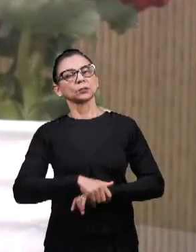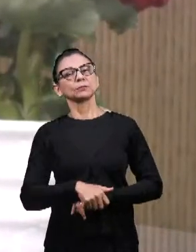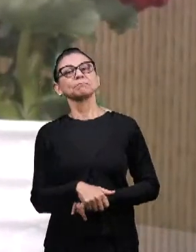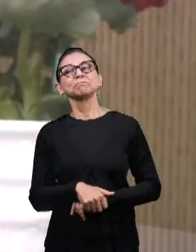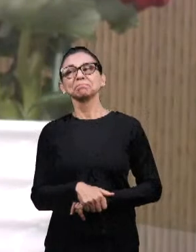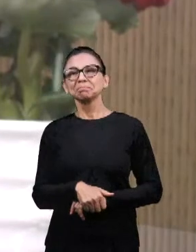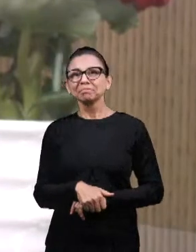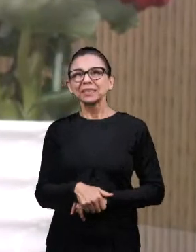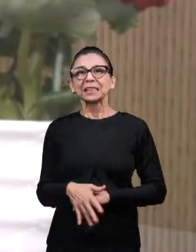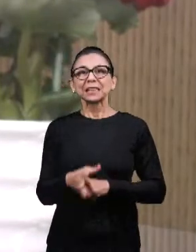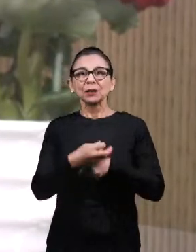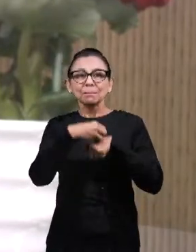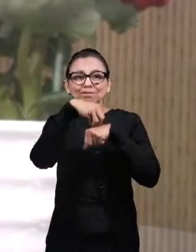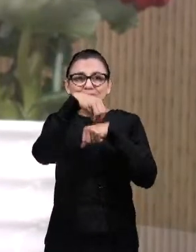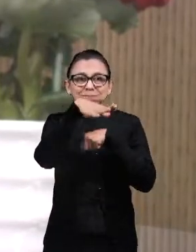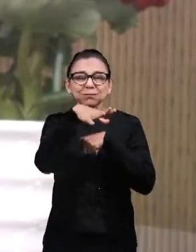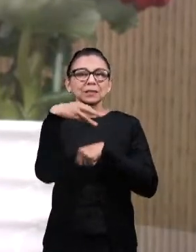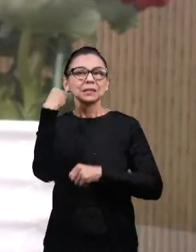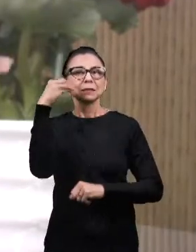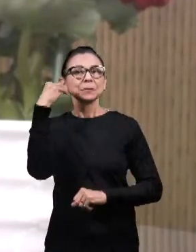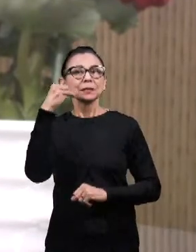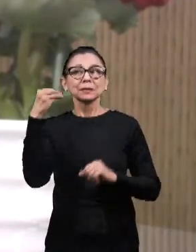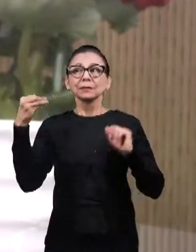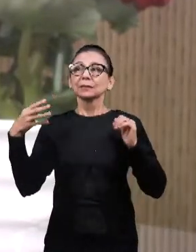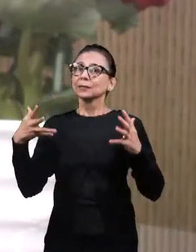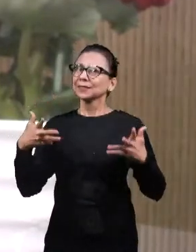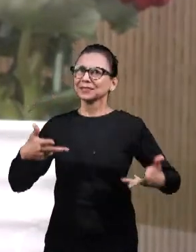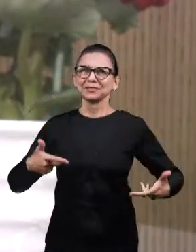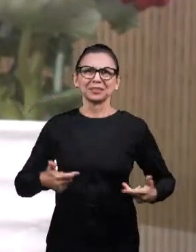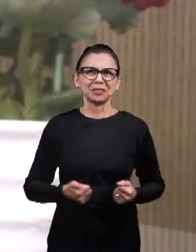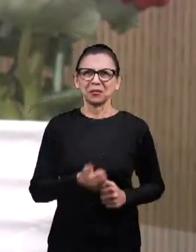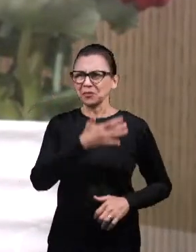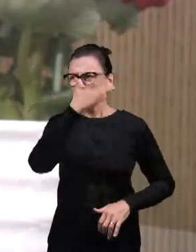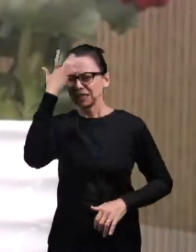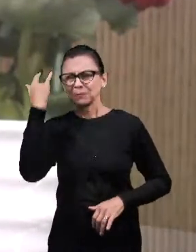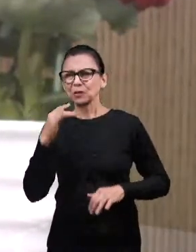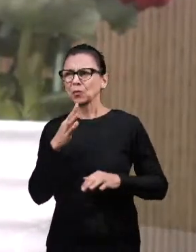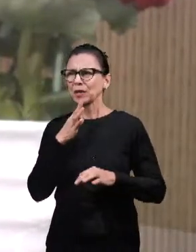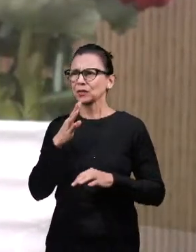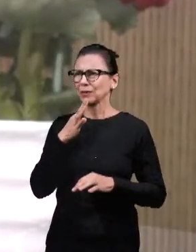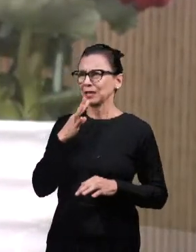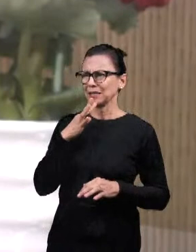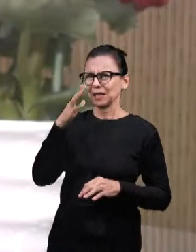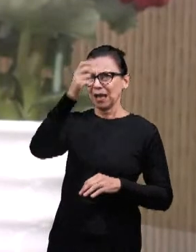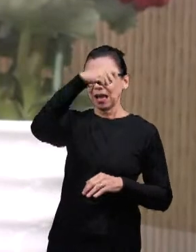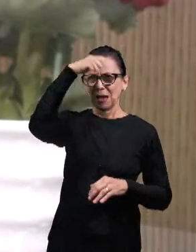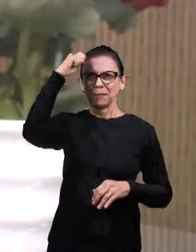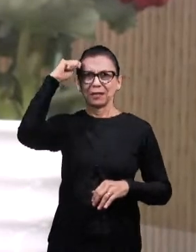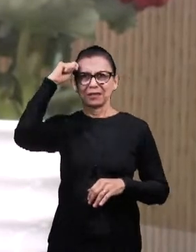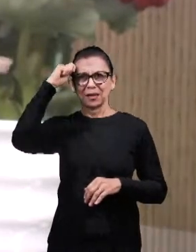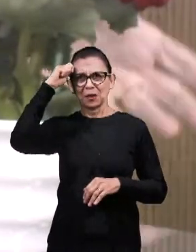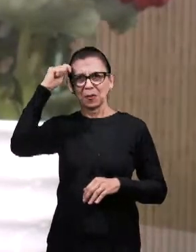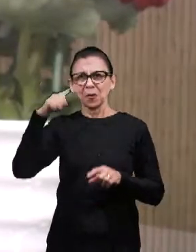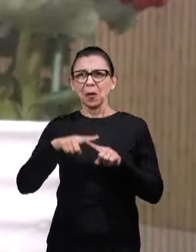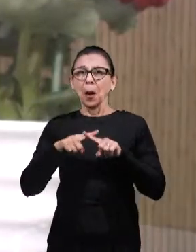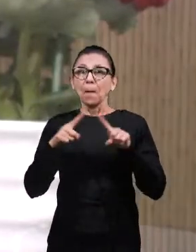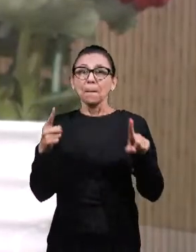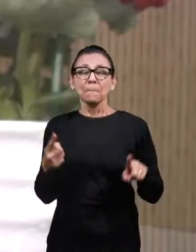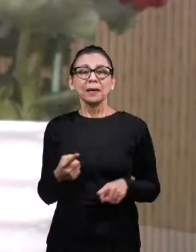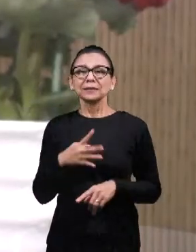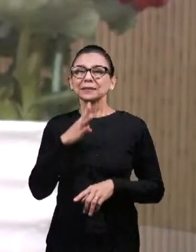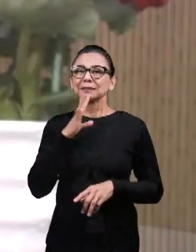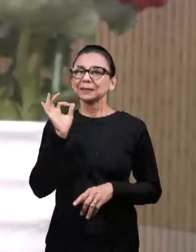pôde trazer essa experiência e que foi maravilhoso. As pessoas conhecem Amadeu, mas não sabem ali de como o